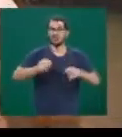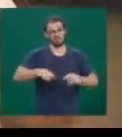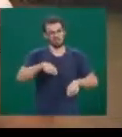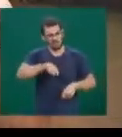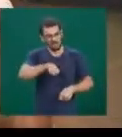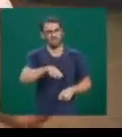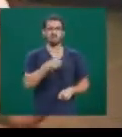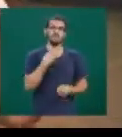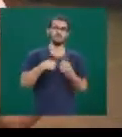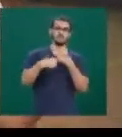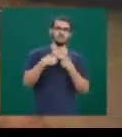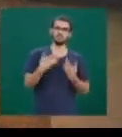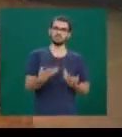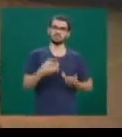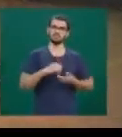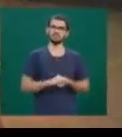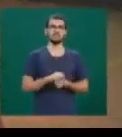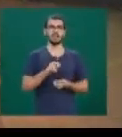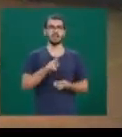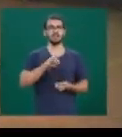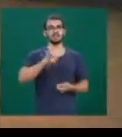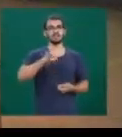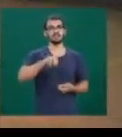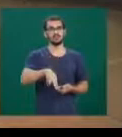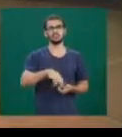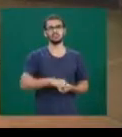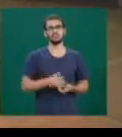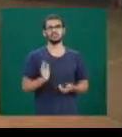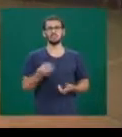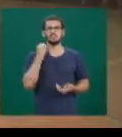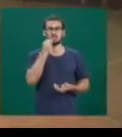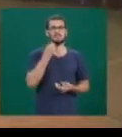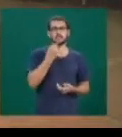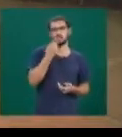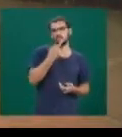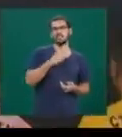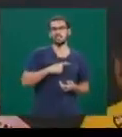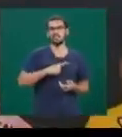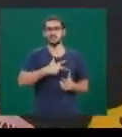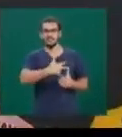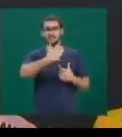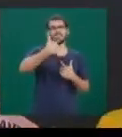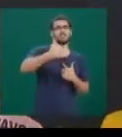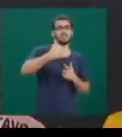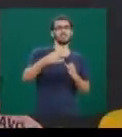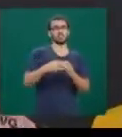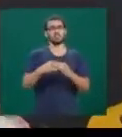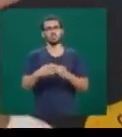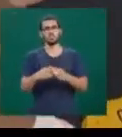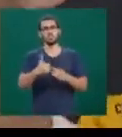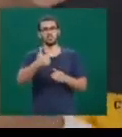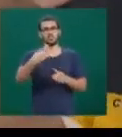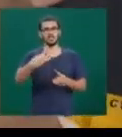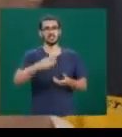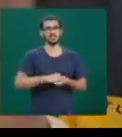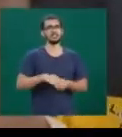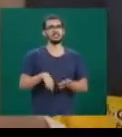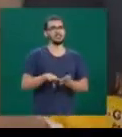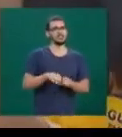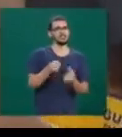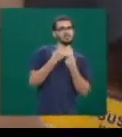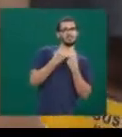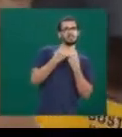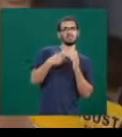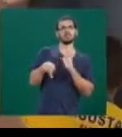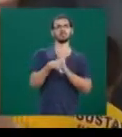tem experiência na área. Conta que já foi campeão mineiro de futsal categoria sub-13, é goleiro da equipe